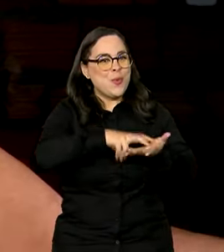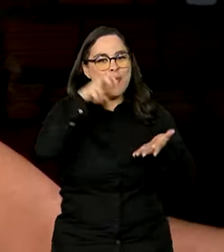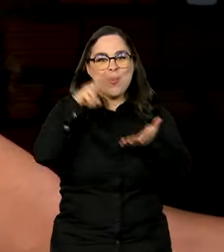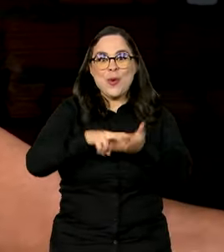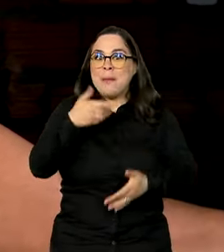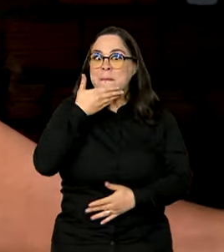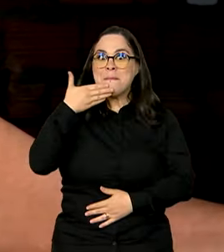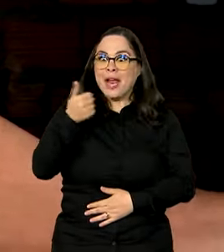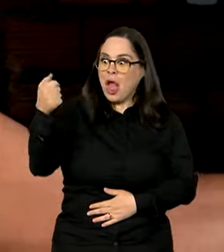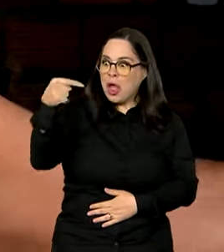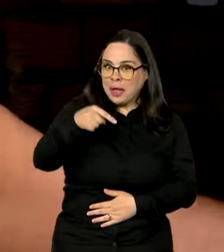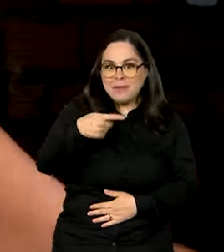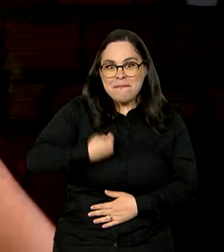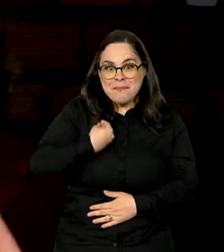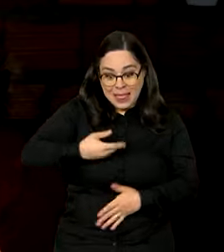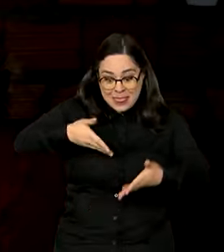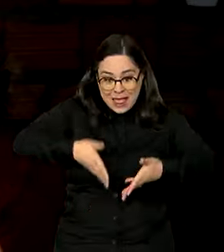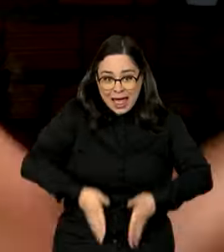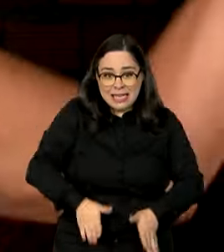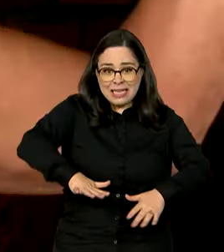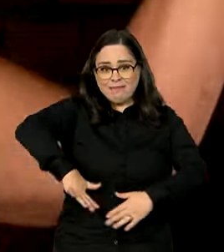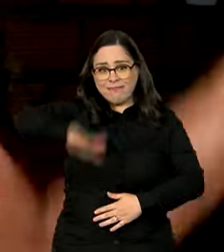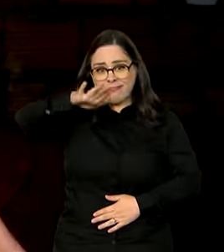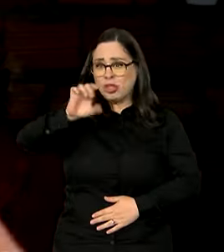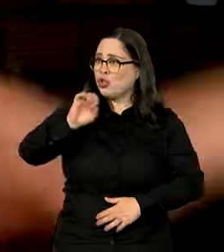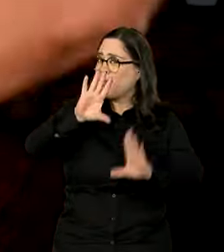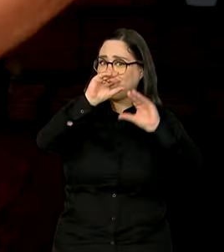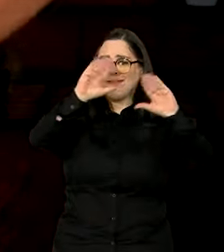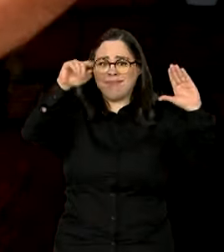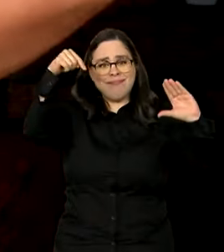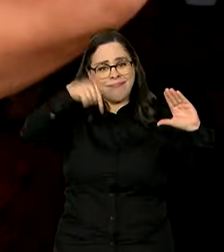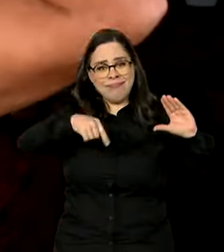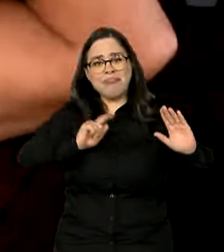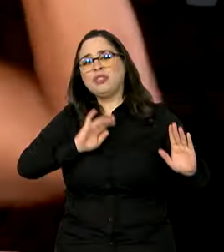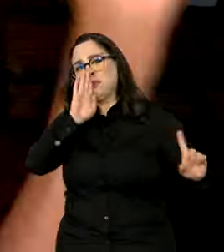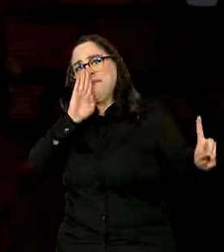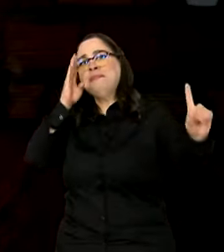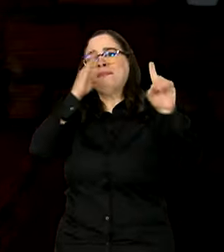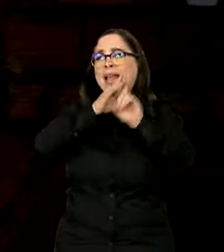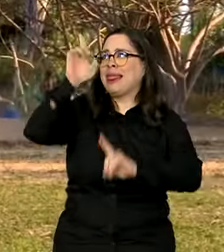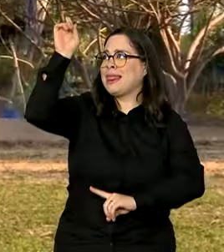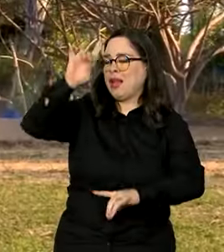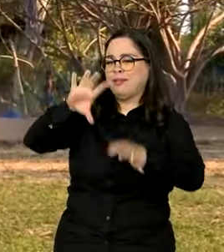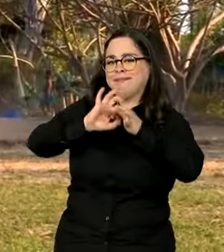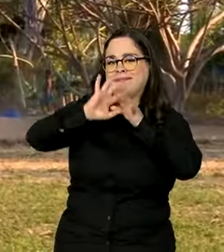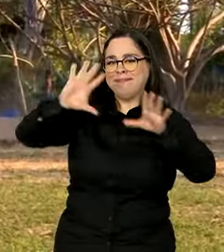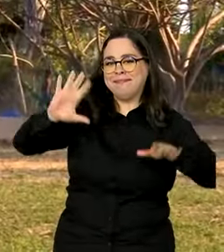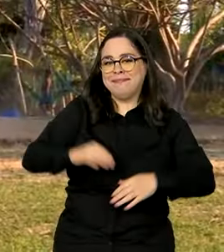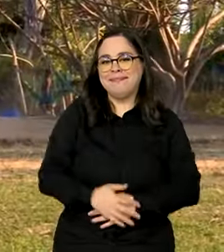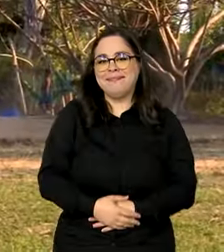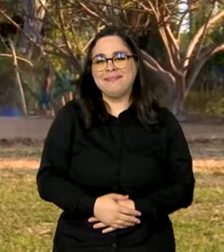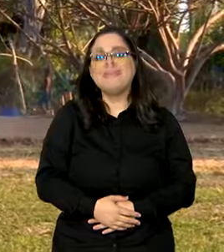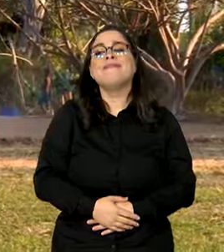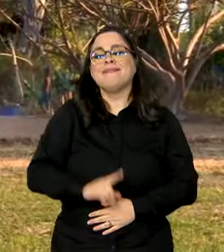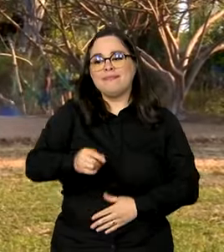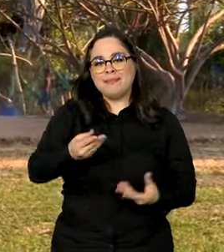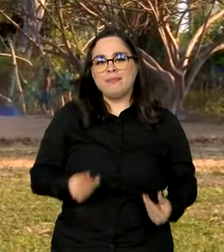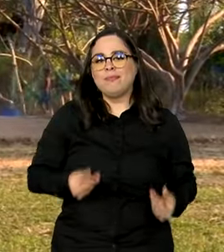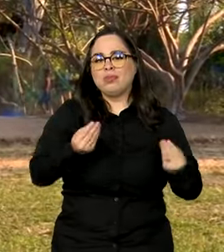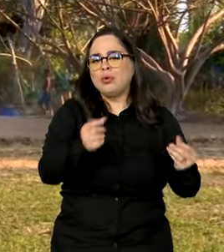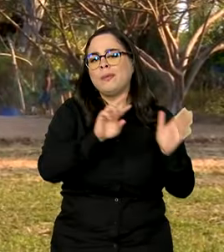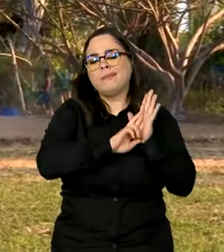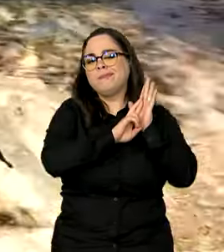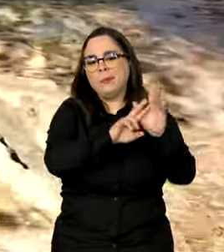o lugar melhor do que esse aqui para mim, que fui nascido e criado aqui? Só no céu, daqui para onde Deus deu a terminar. As entregas representam a